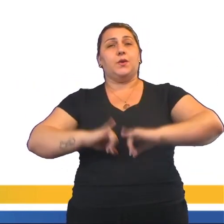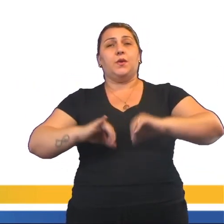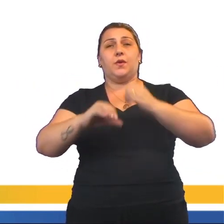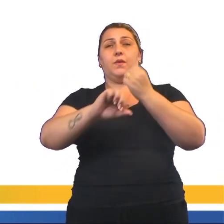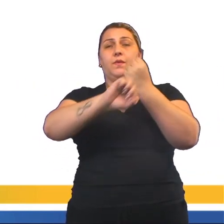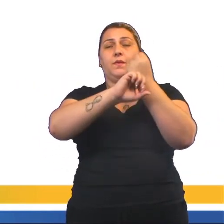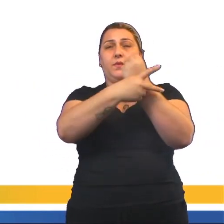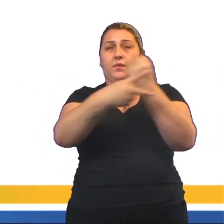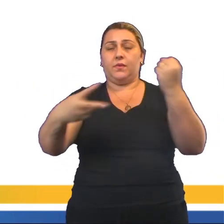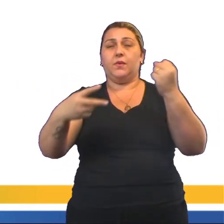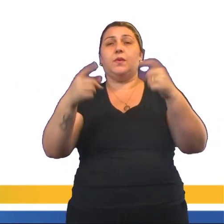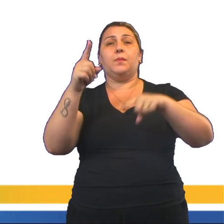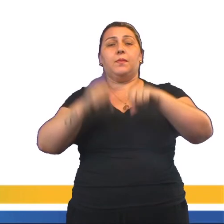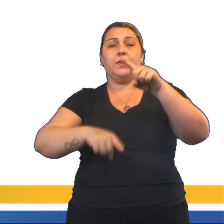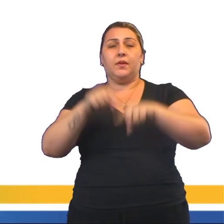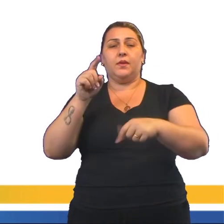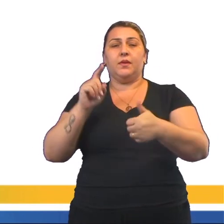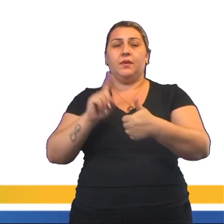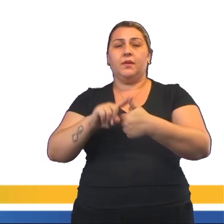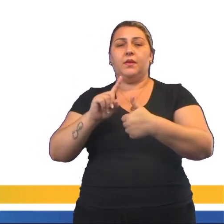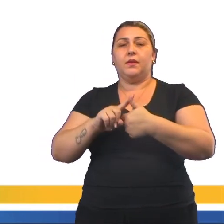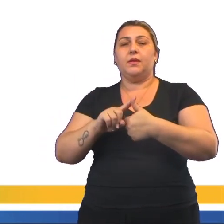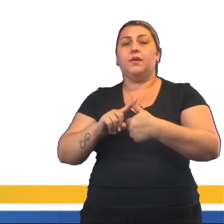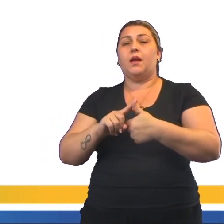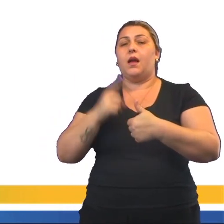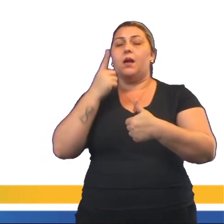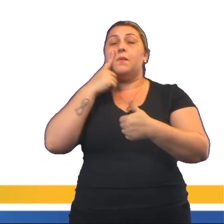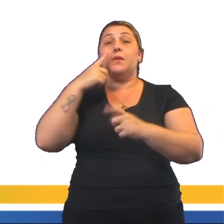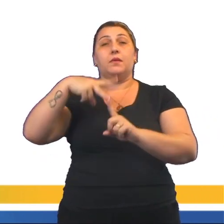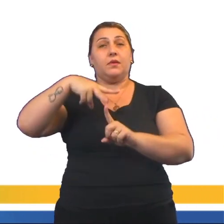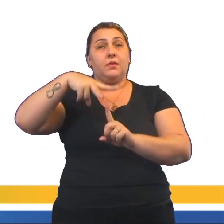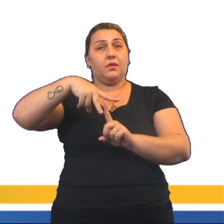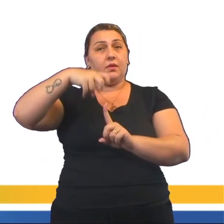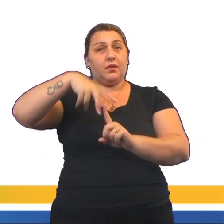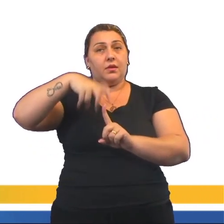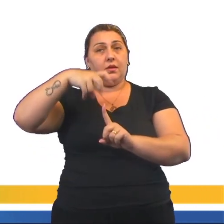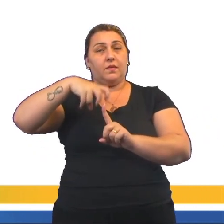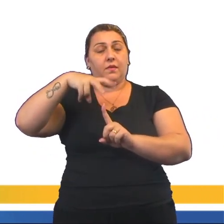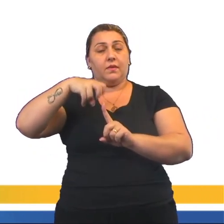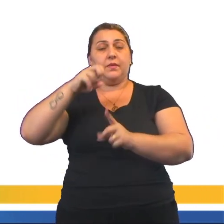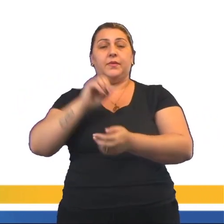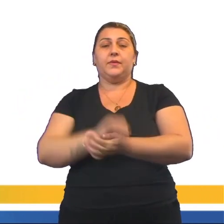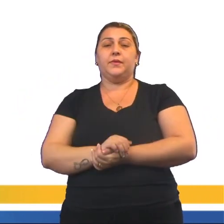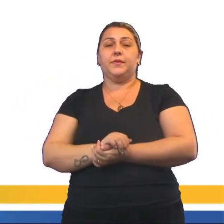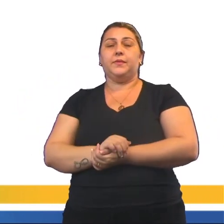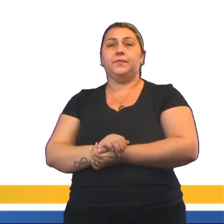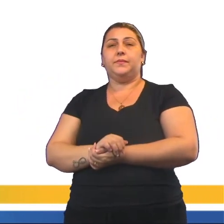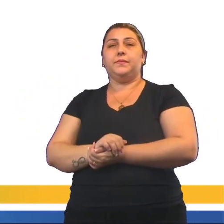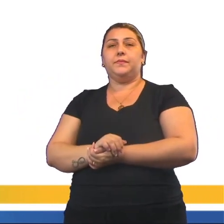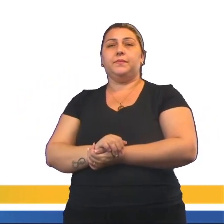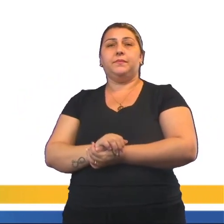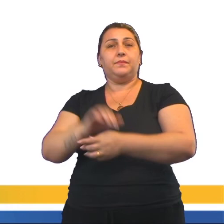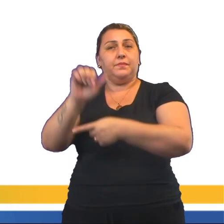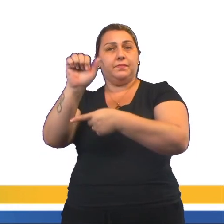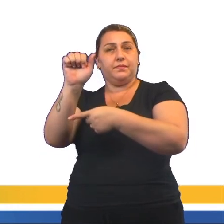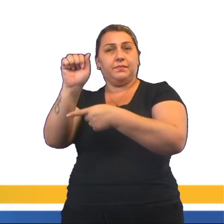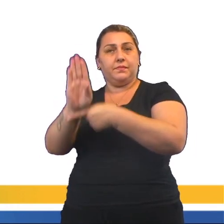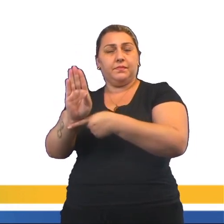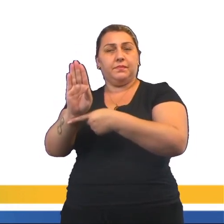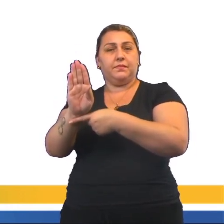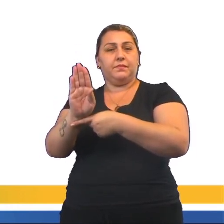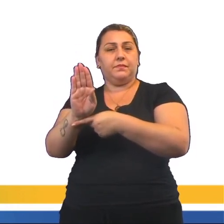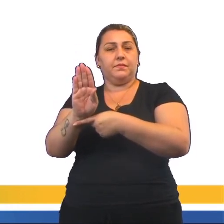Os materiais que contaminaram o rio foram: letra A, presta atenção para não errar uma questão básica, hein? Letra A, garrafas